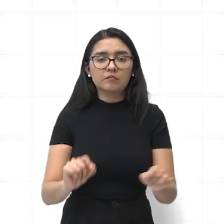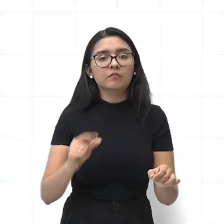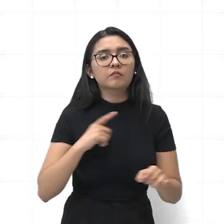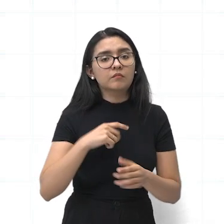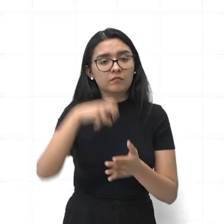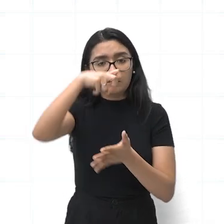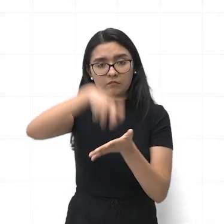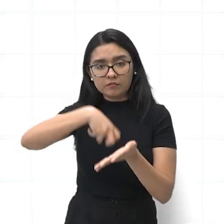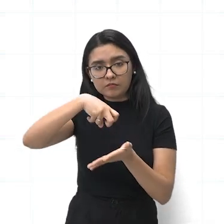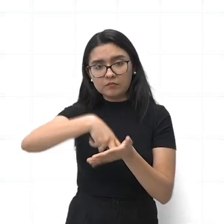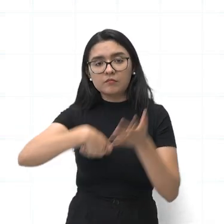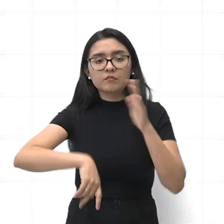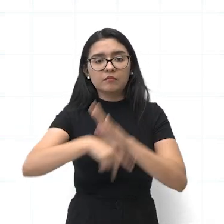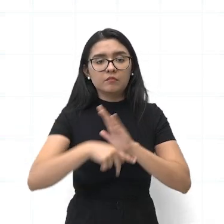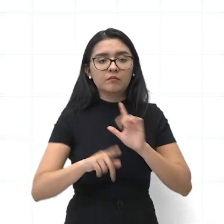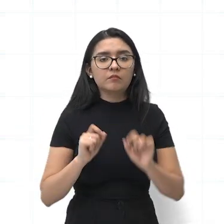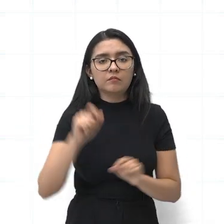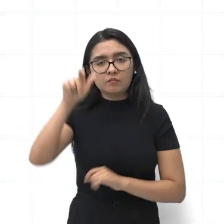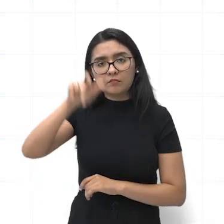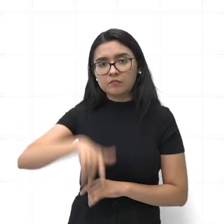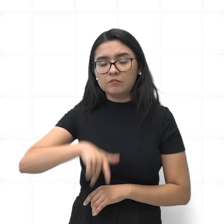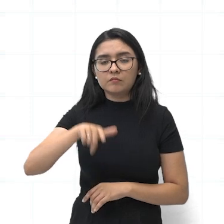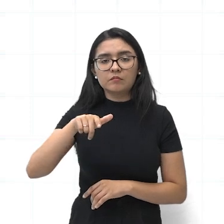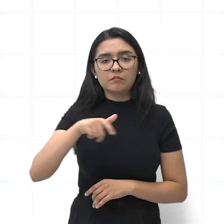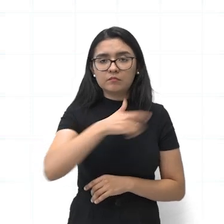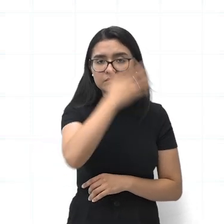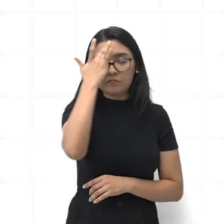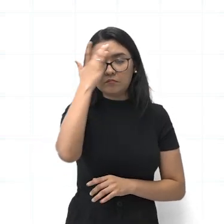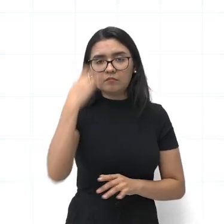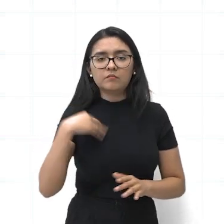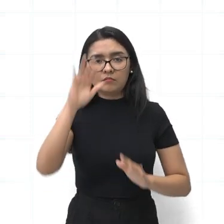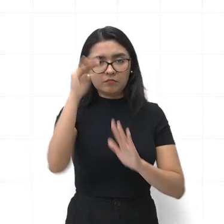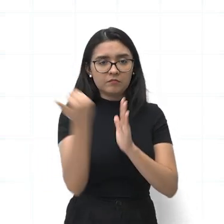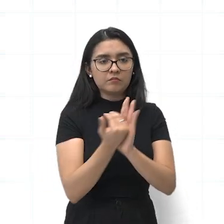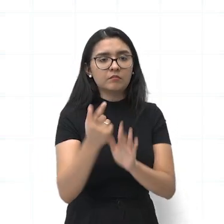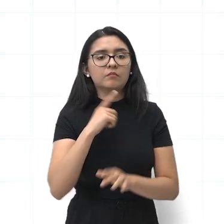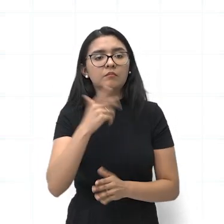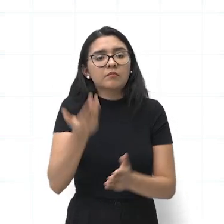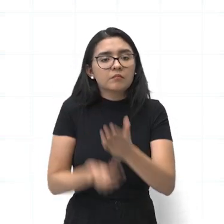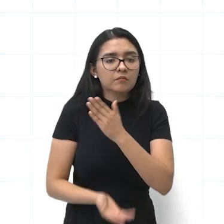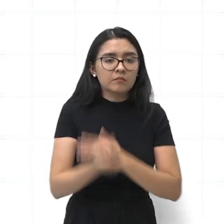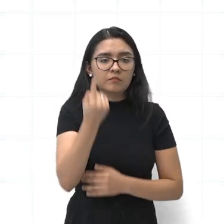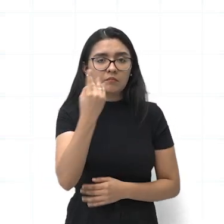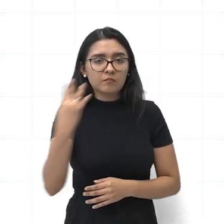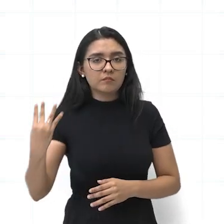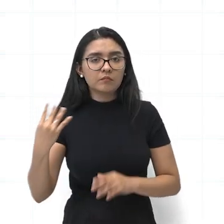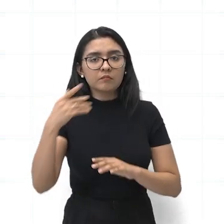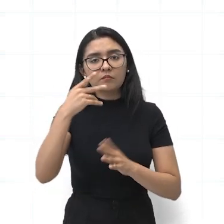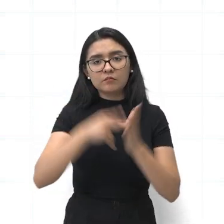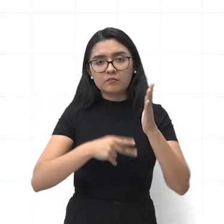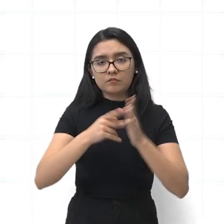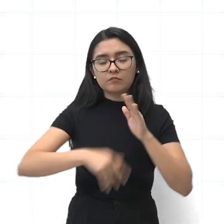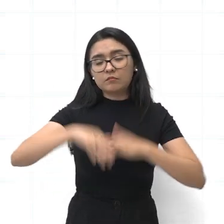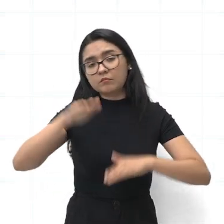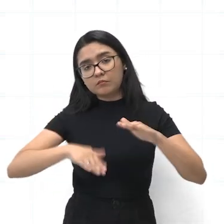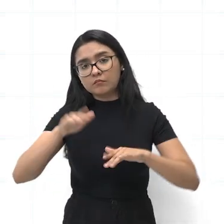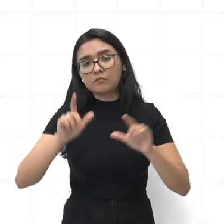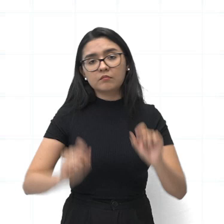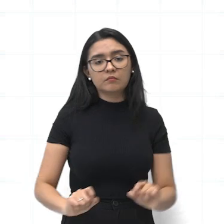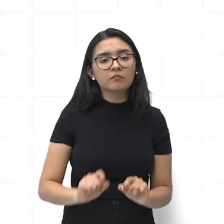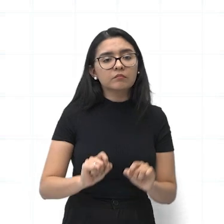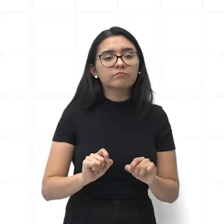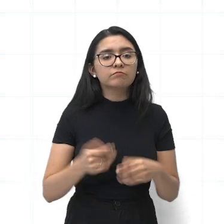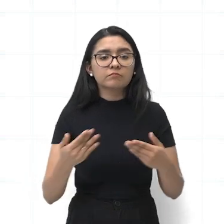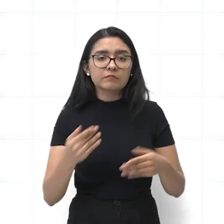as punições que são aplicadas aos lutadores, olha só. Elas podem gerar perdas de 1 a 4 pontos, variando aí conforme